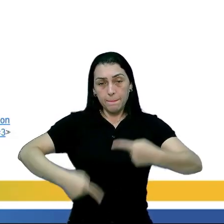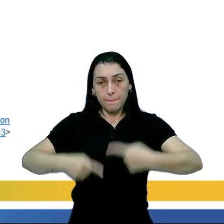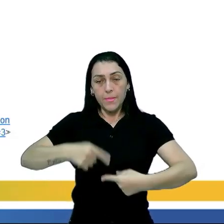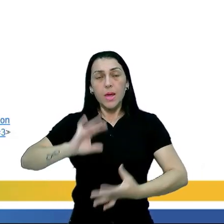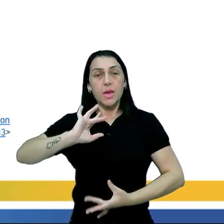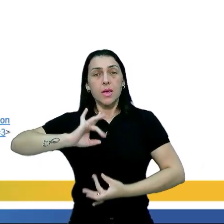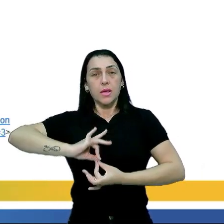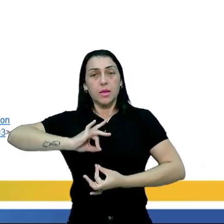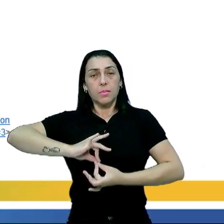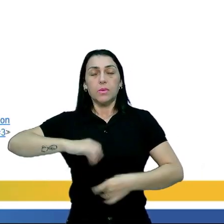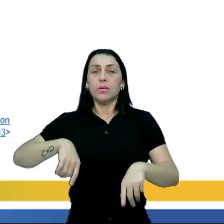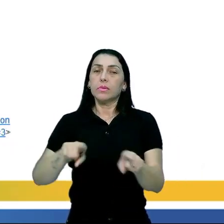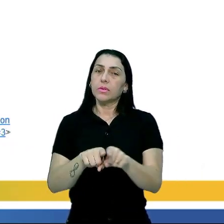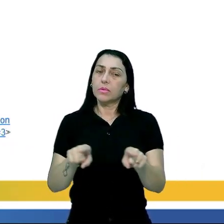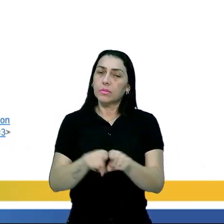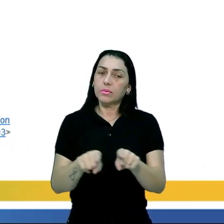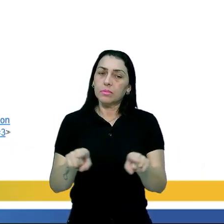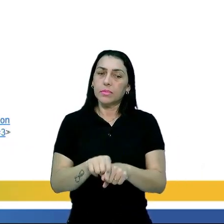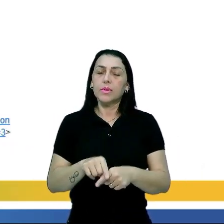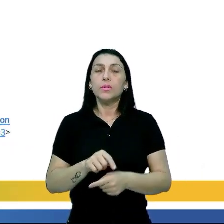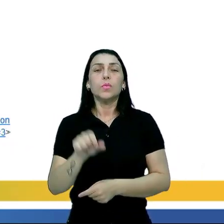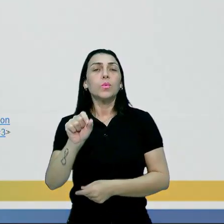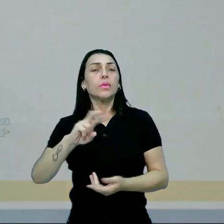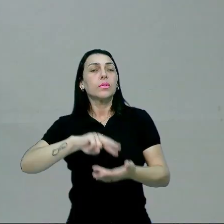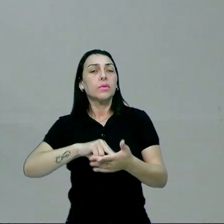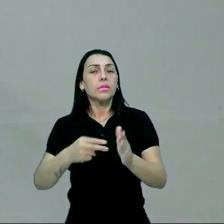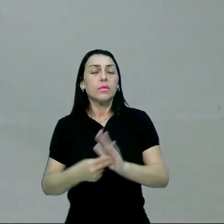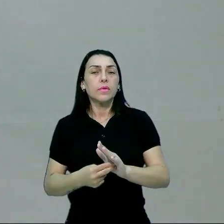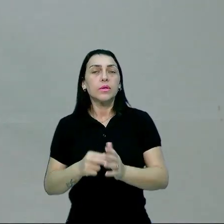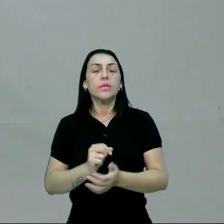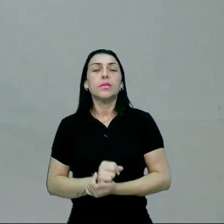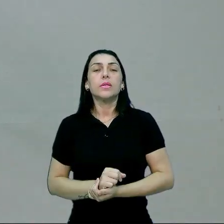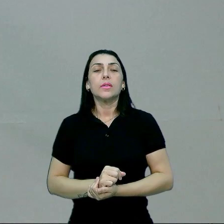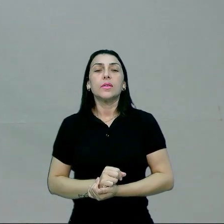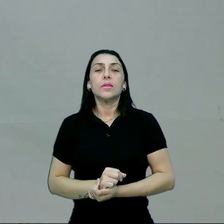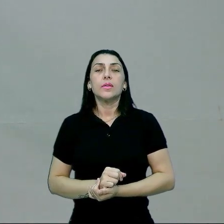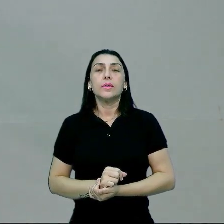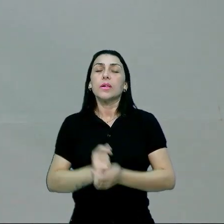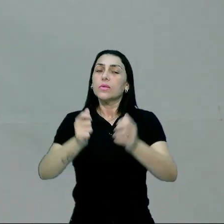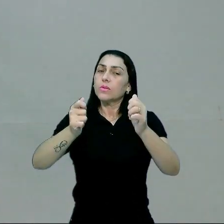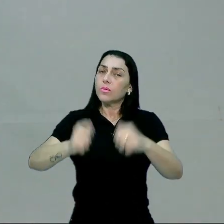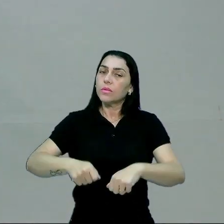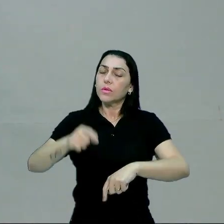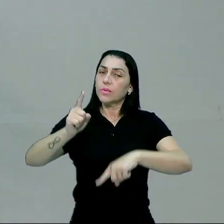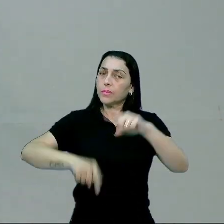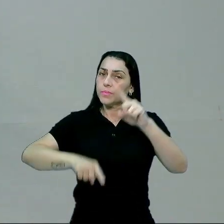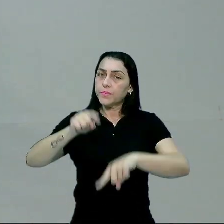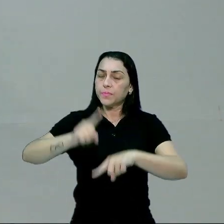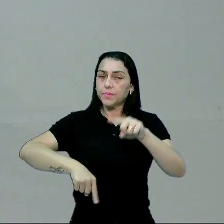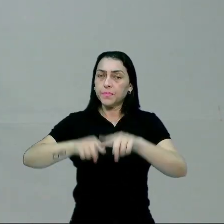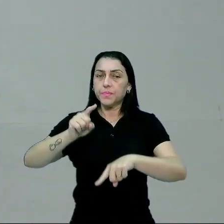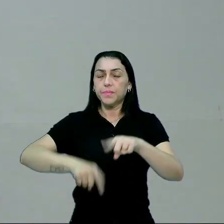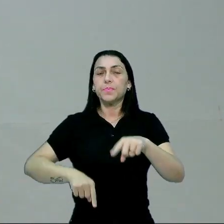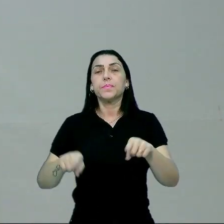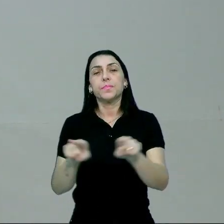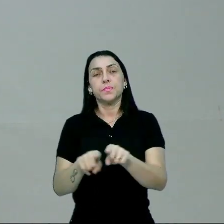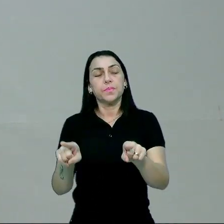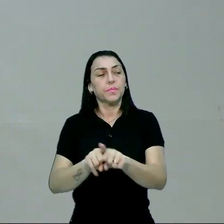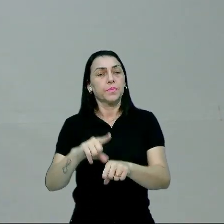e espiritual. Então isso quer dizer o quê? Que as condições materiais até